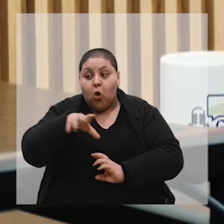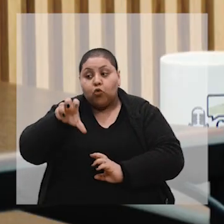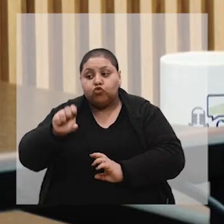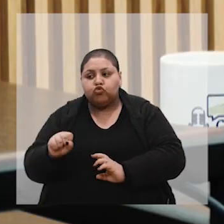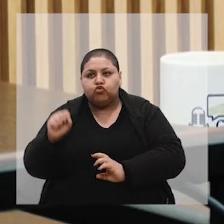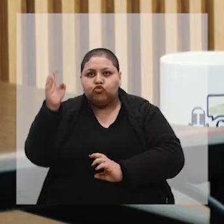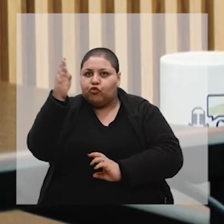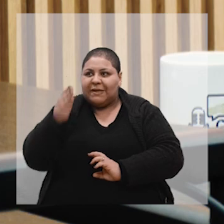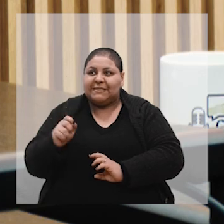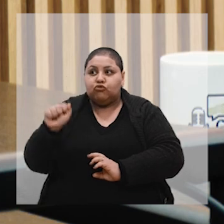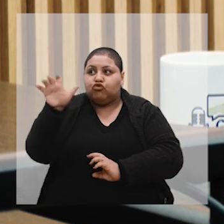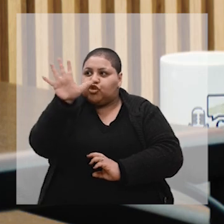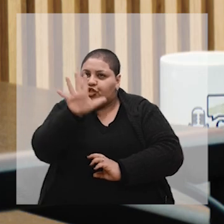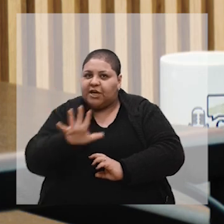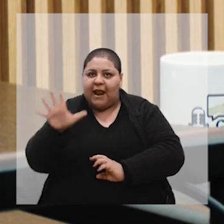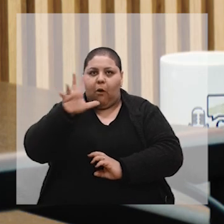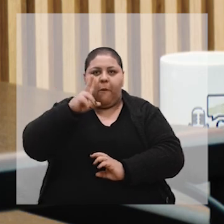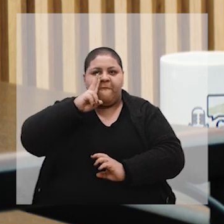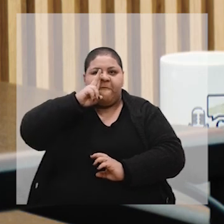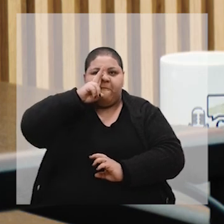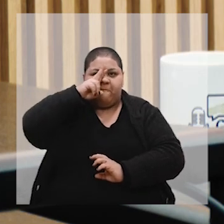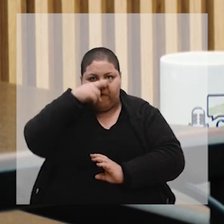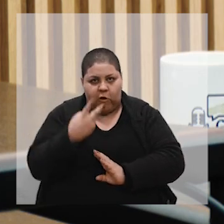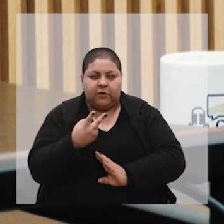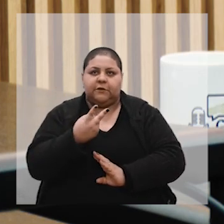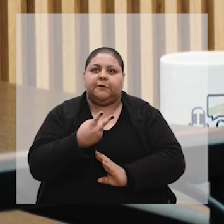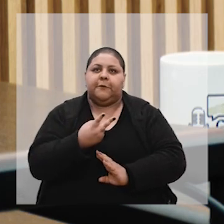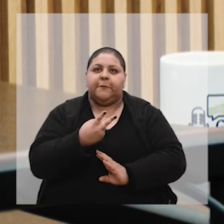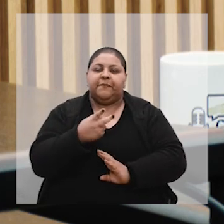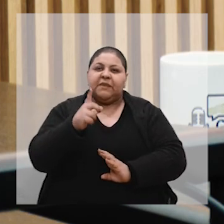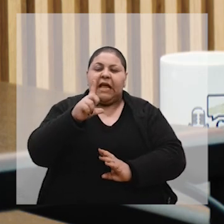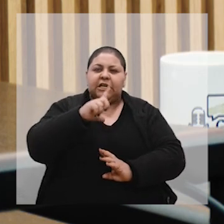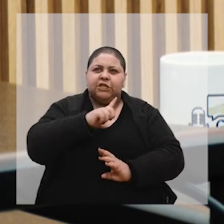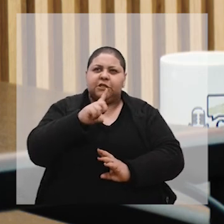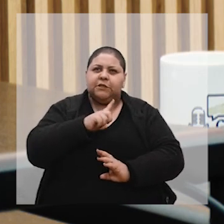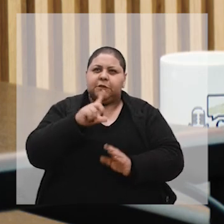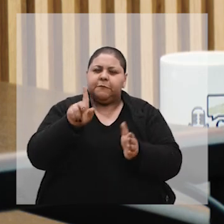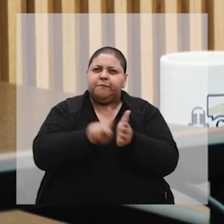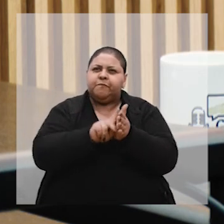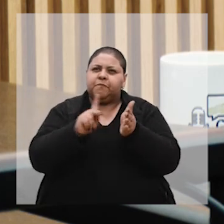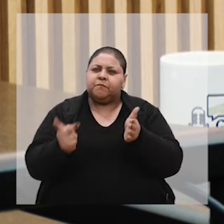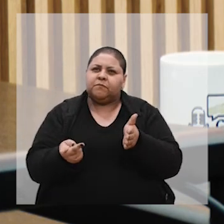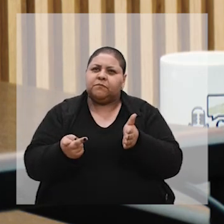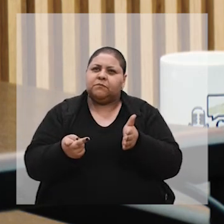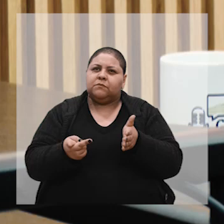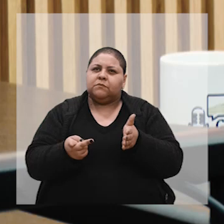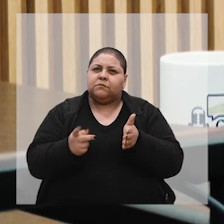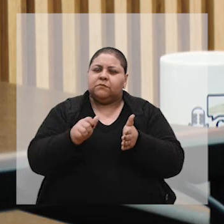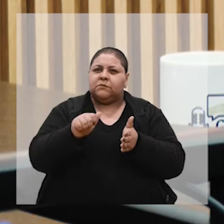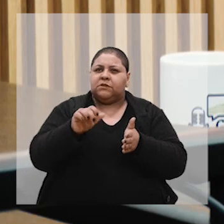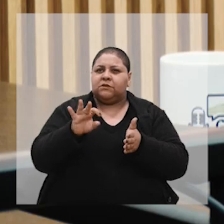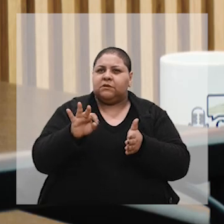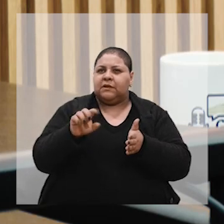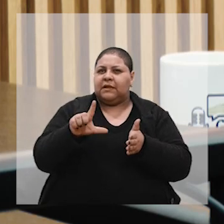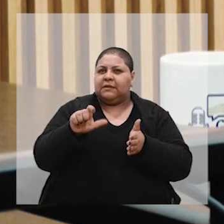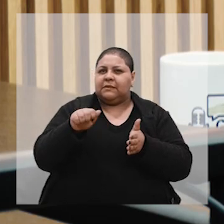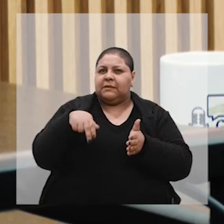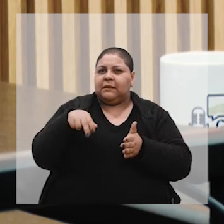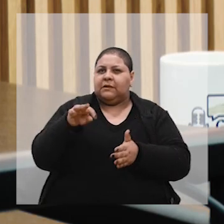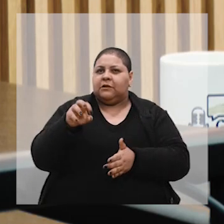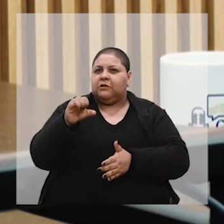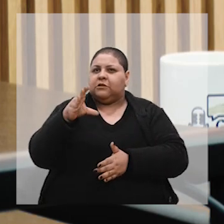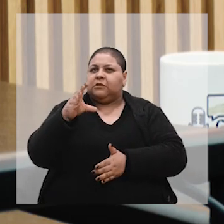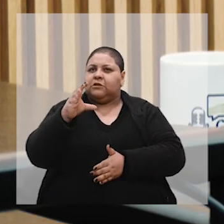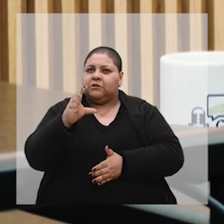verdade, o sul do Brasil como um todo, ele é muito forte. Ele é muito forte. A gente tem a própria... o Atlântico aqui do lado,